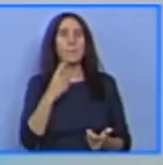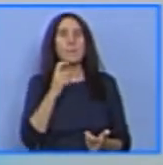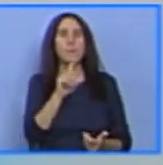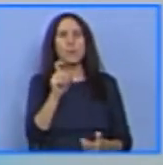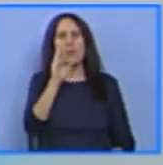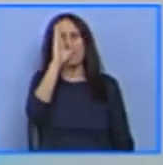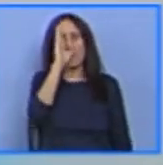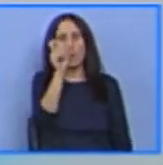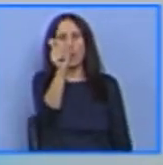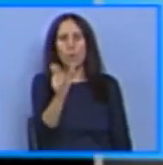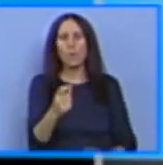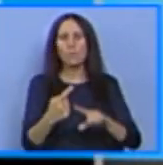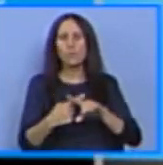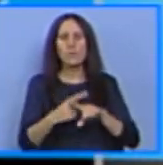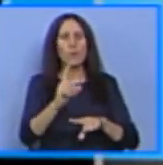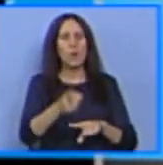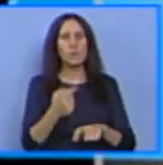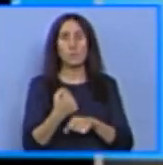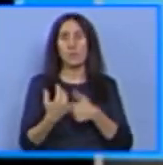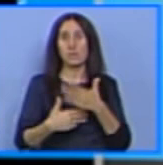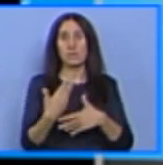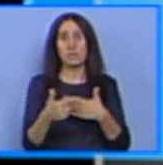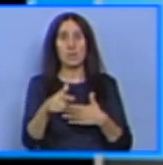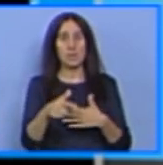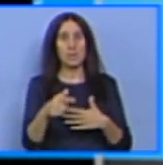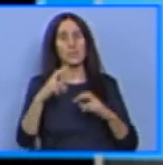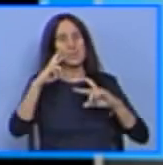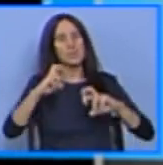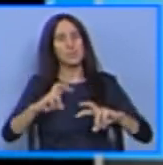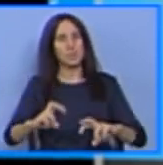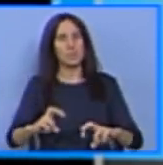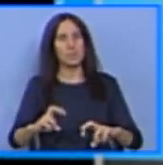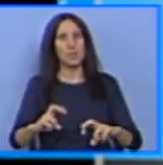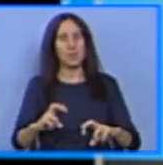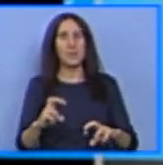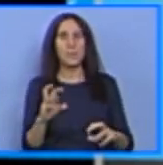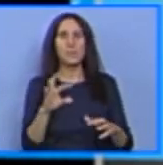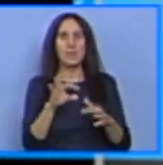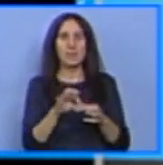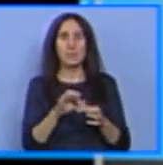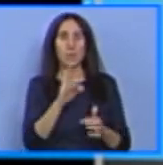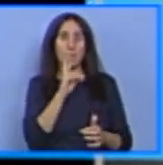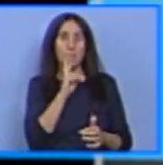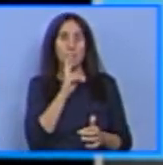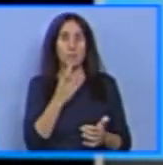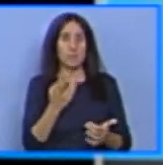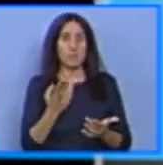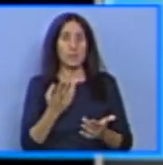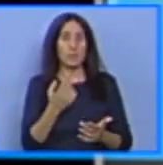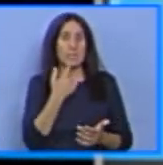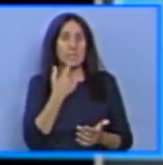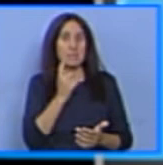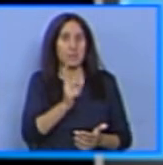desde logo o que é que o motivou também a avançar nesta linha de investigação em relação a Fátima e ao que ela